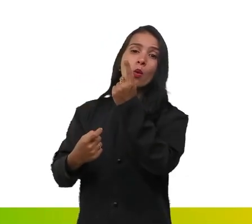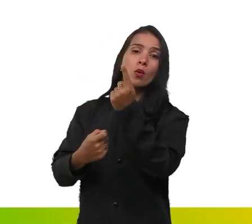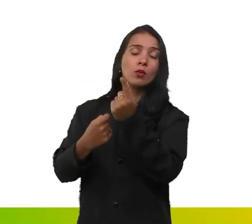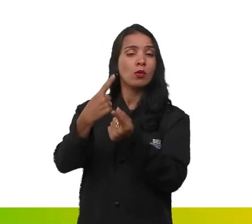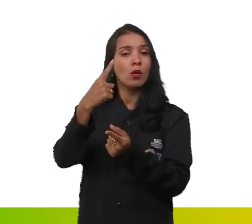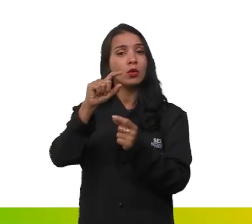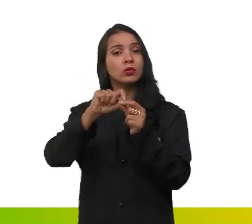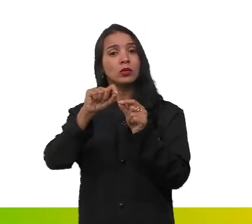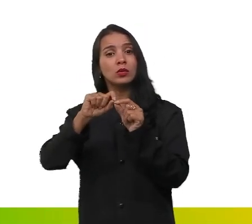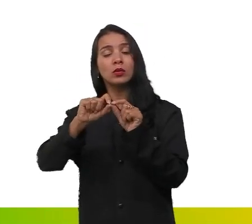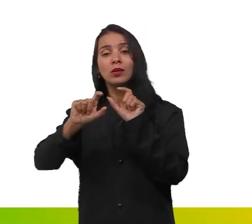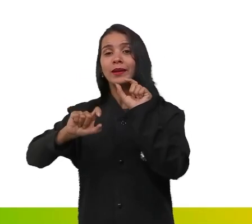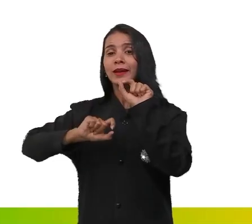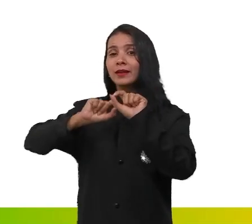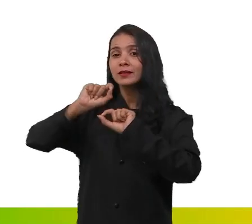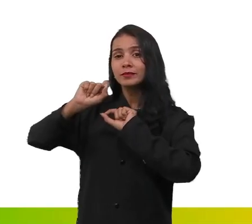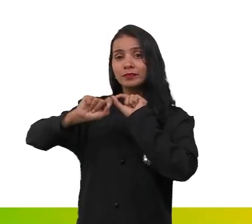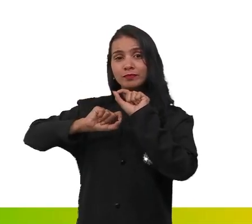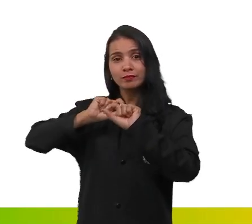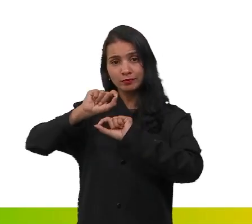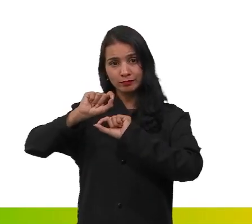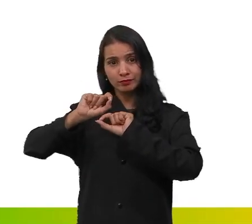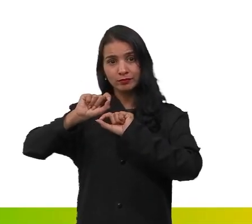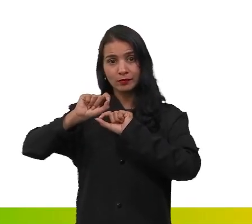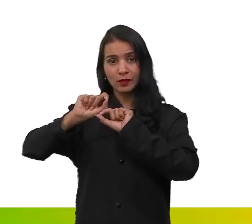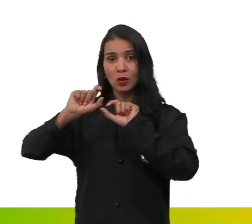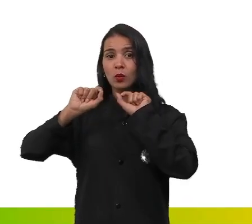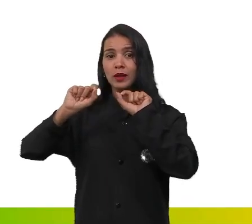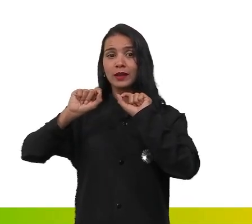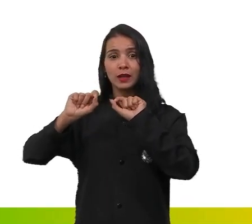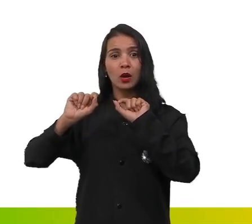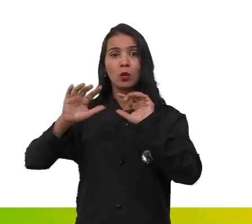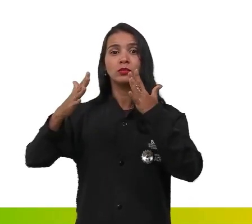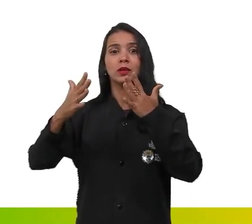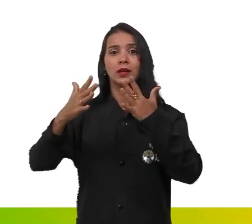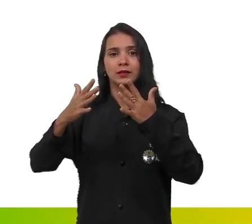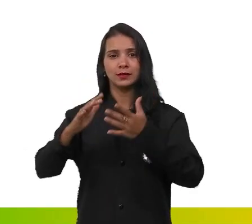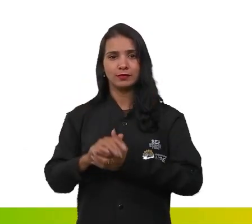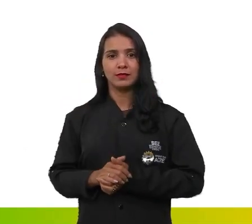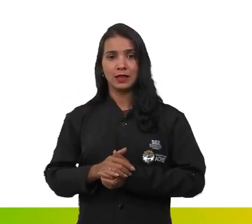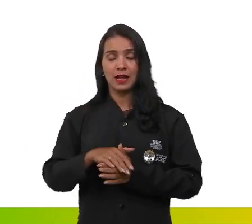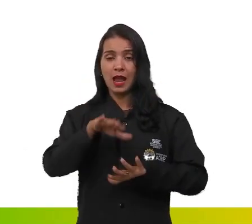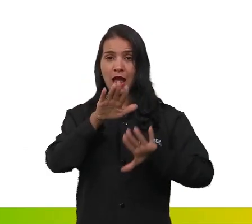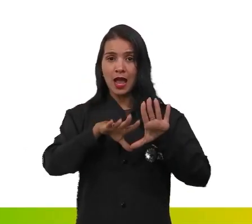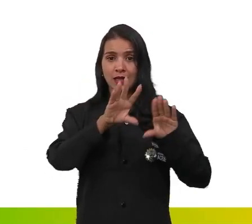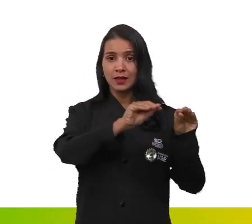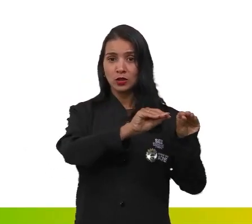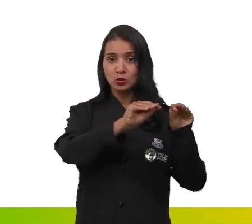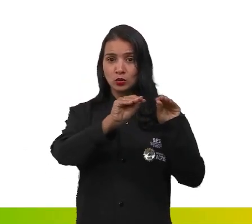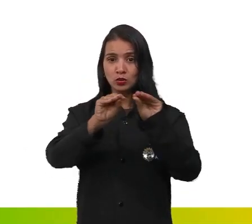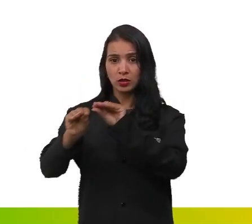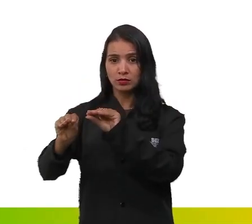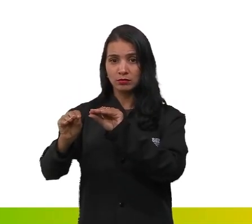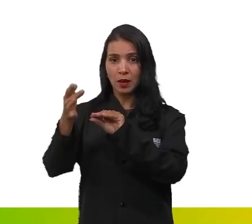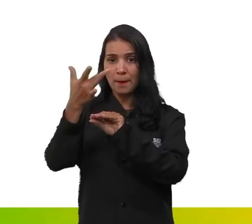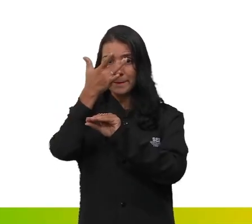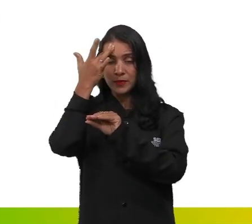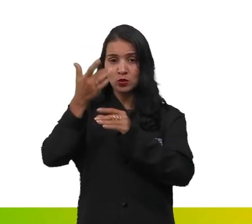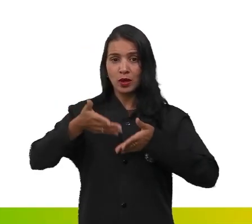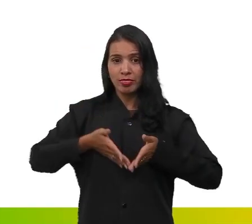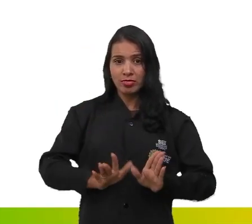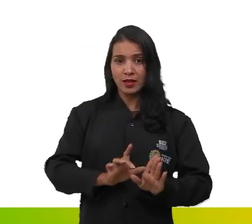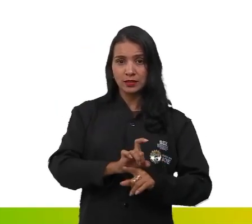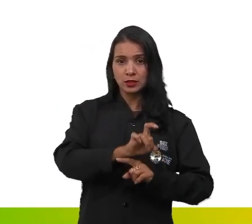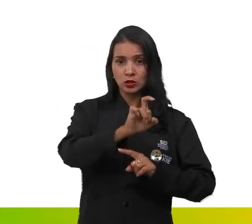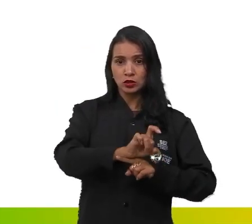ele é translocado para o cromossomo X. Olha só o resultado. Um indivíduo ele nasce XX, mas